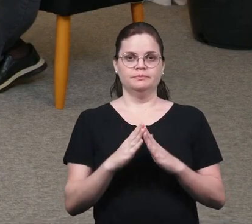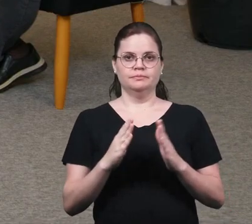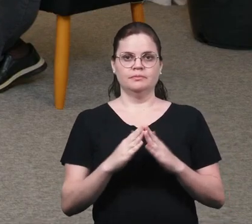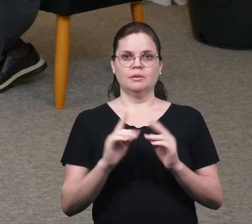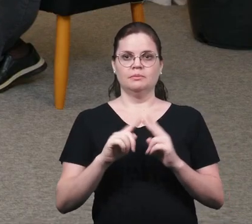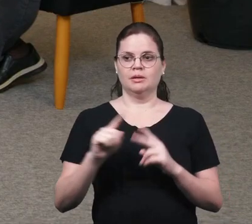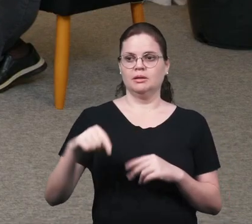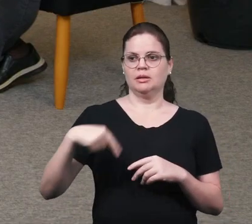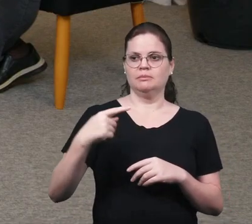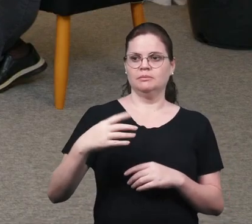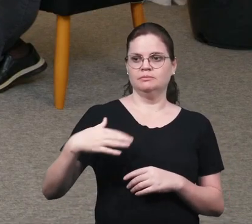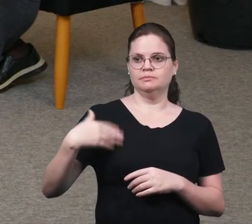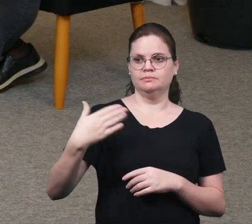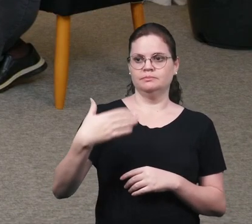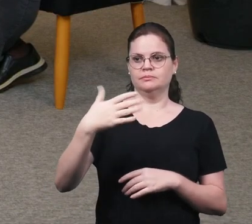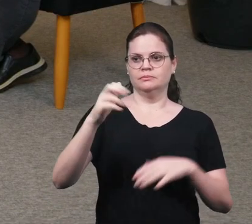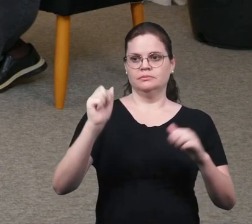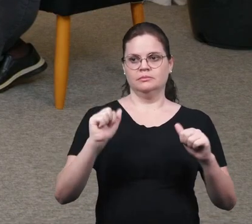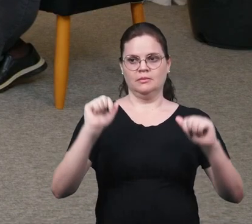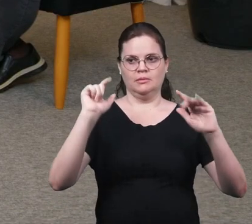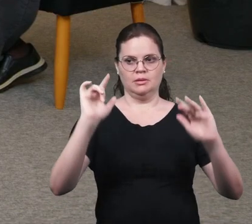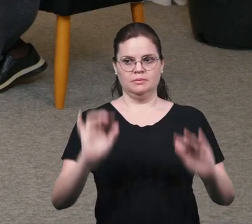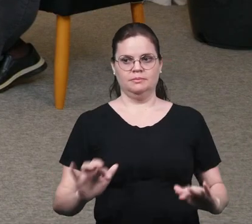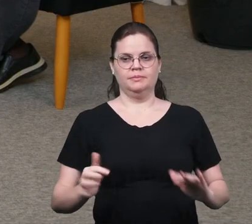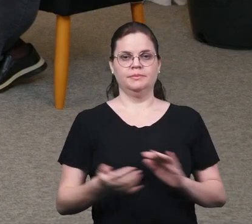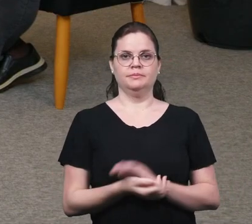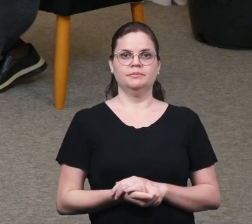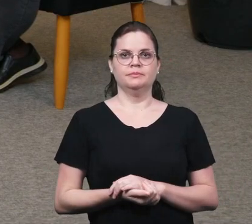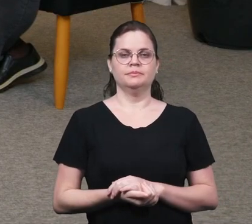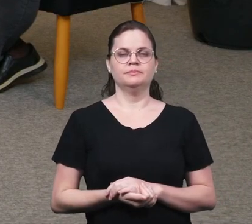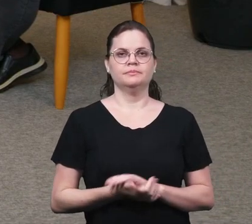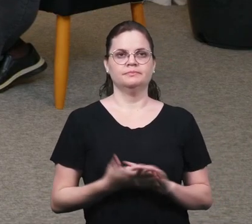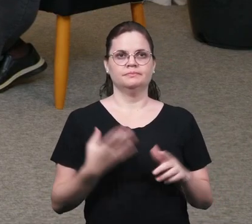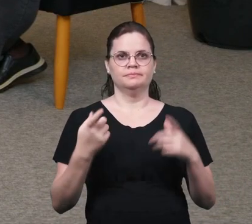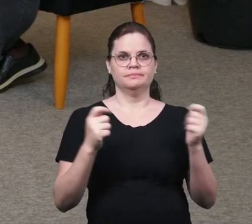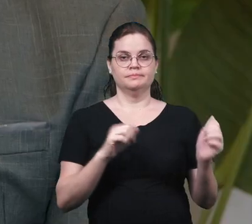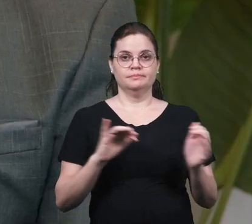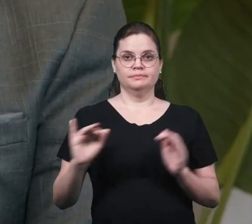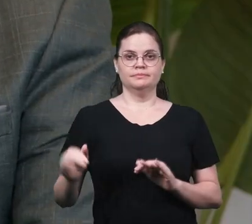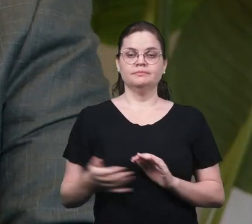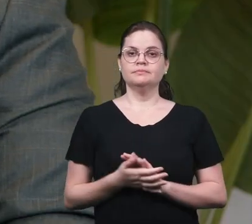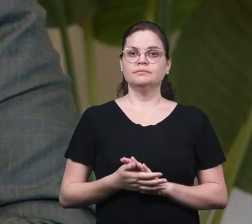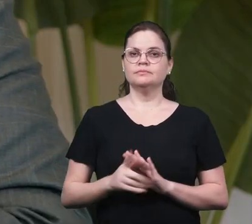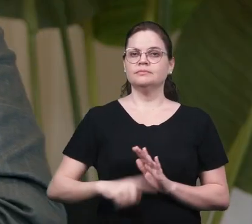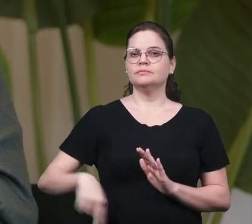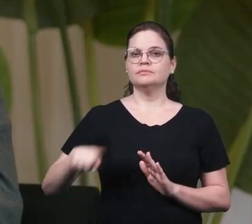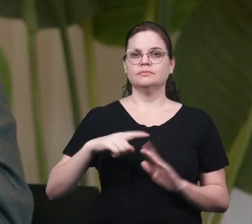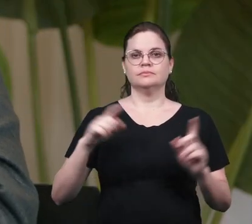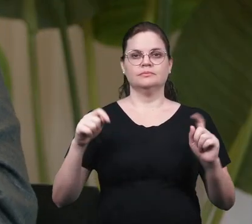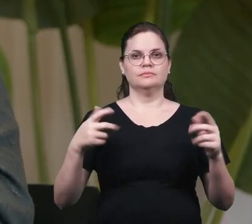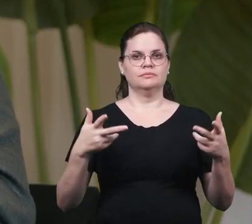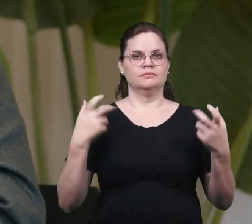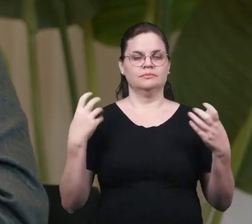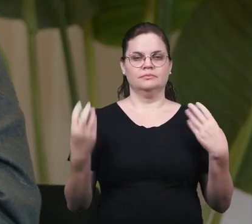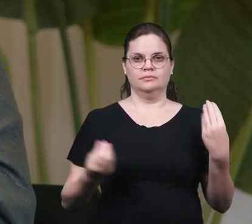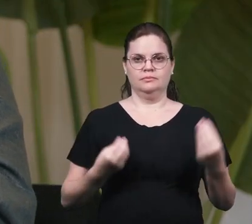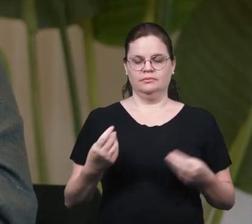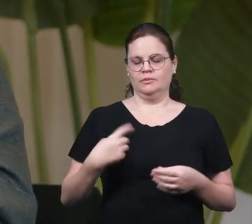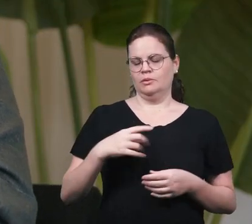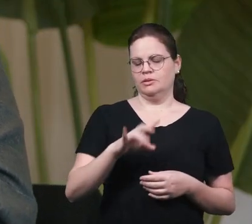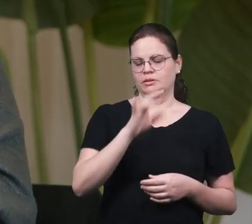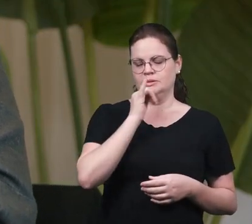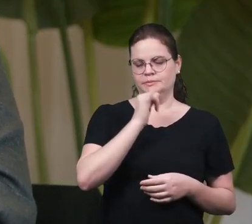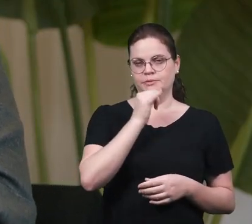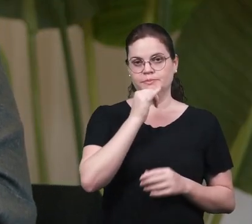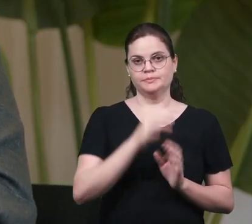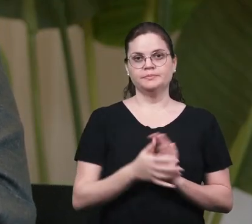sequência das bênçãos dentro de um lar. Louvado seja o nome do Senhor. E onde nós podemos ver isso? Por exemplo, Diego,